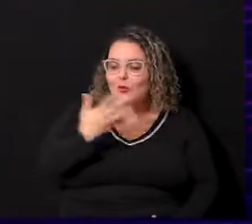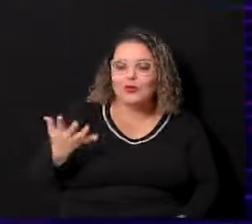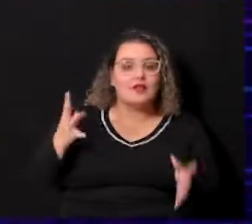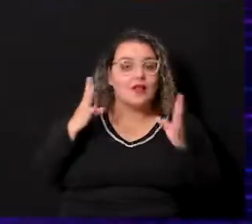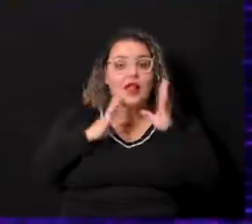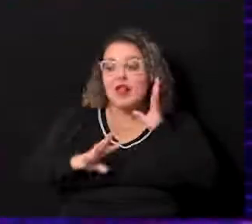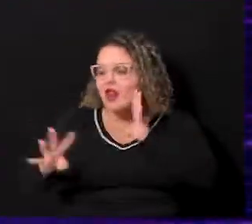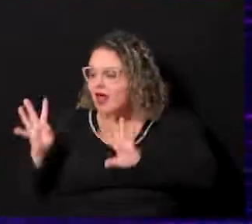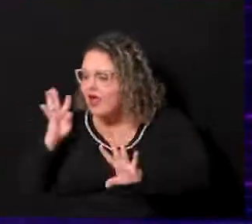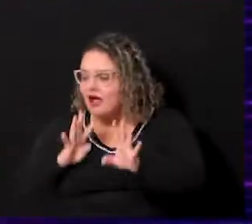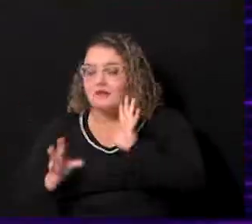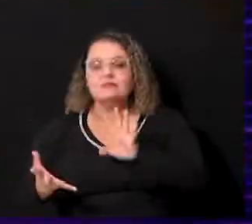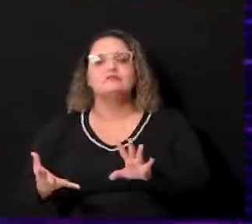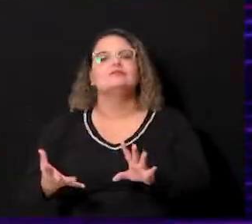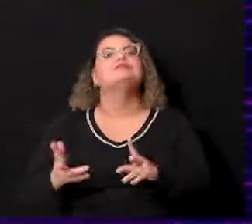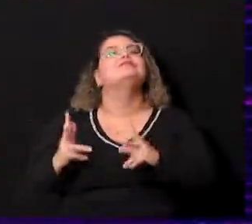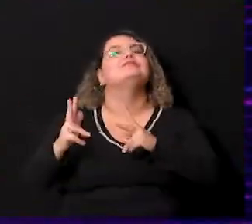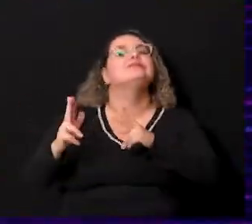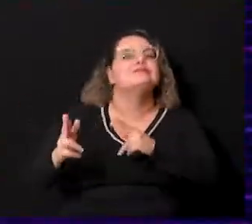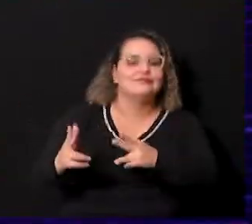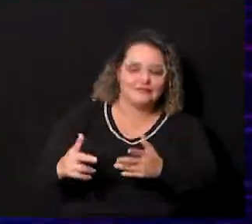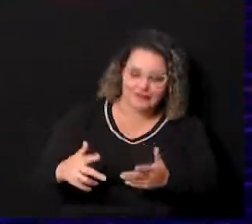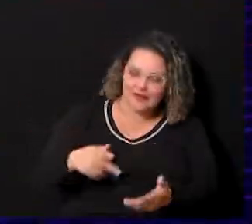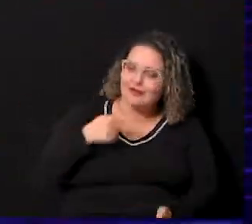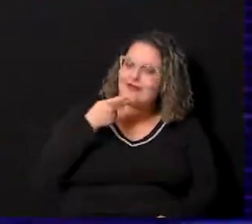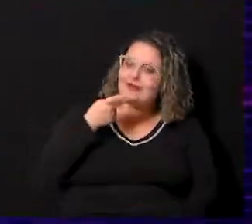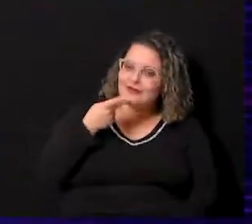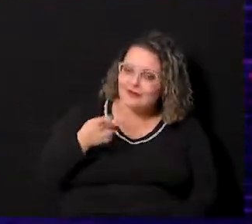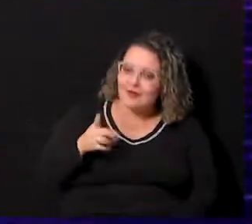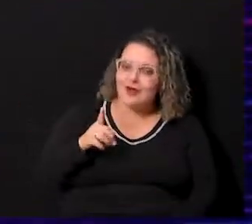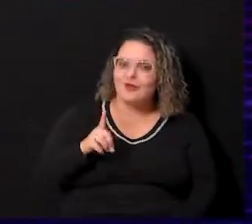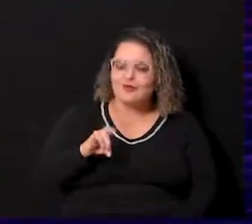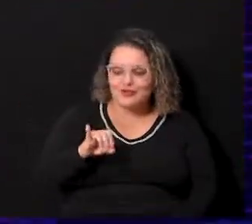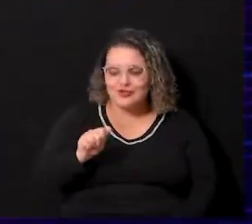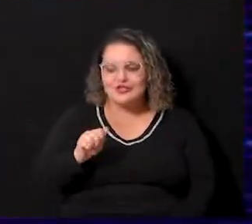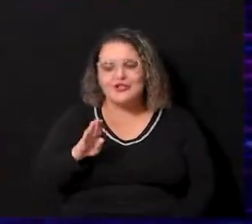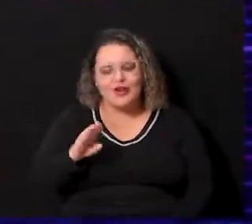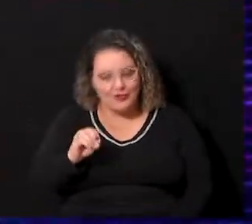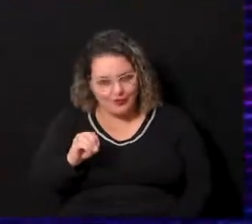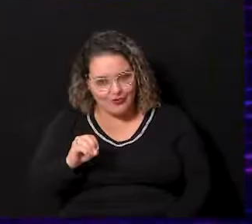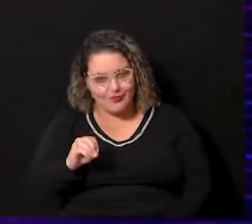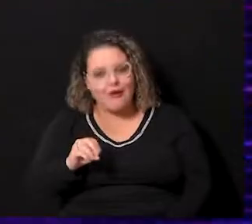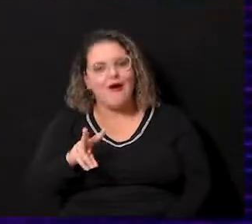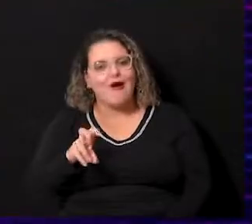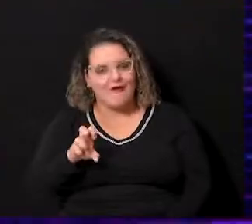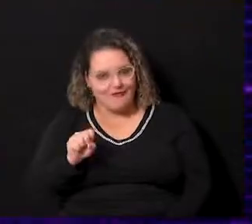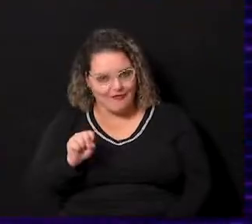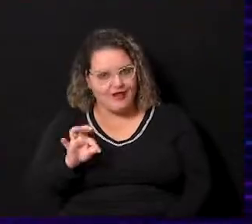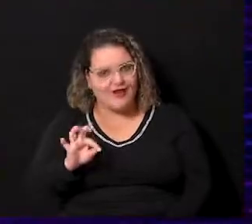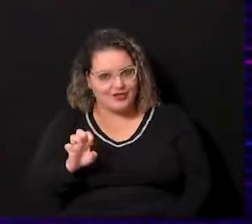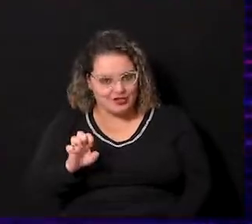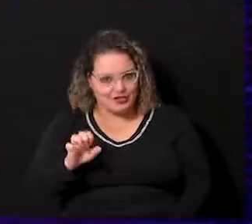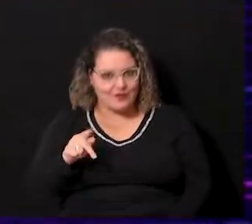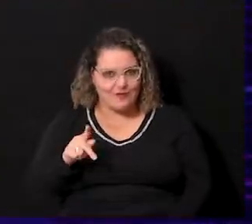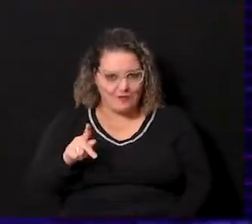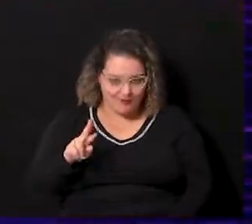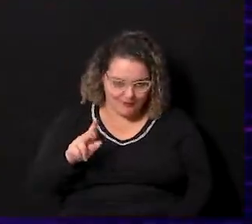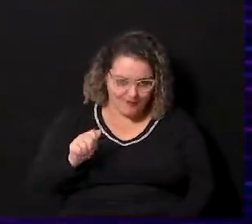você acabou comentando agora, o Diabo Veste Prada, porque ela vestiu realmente